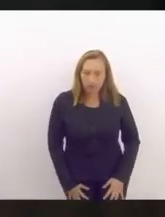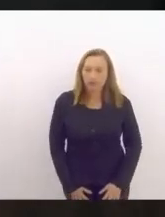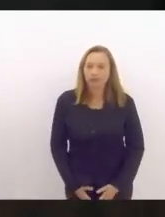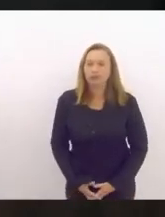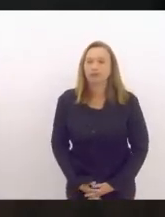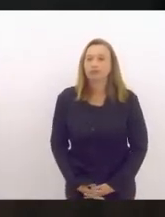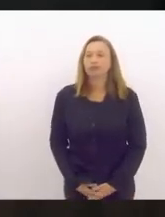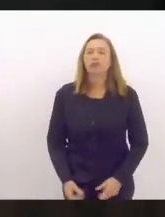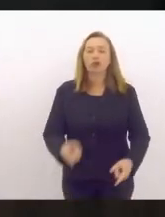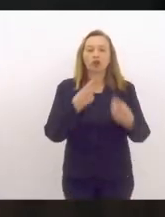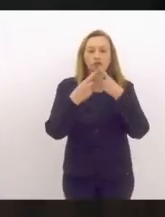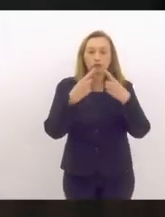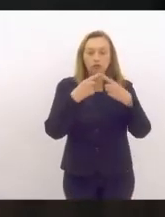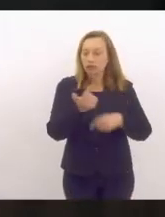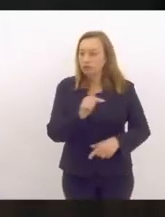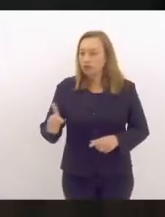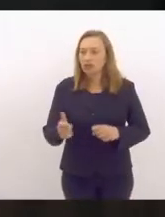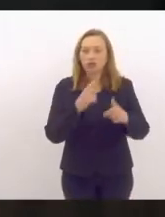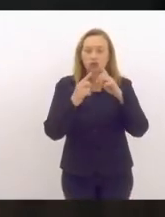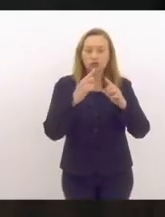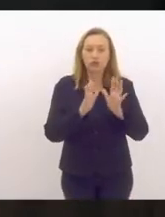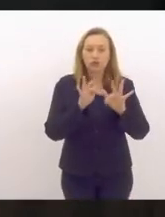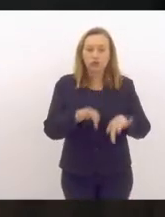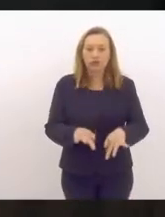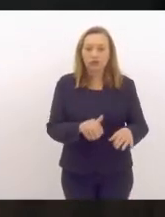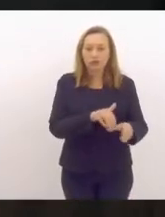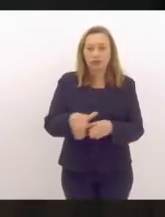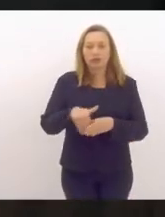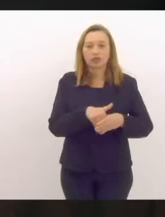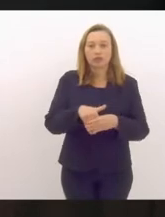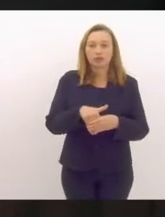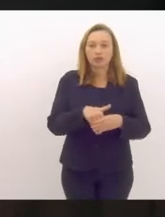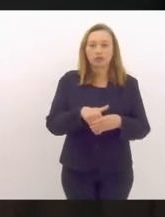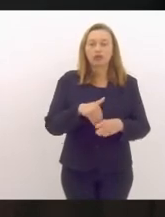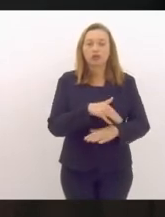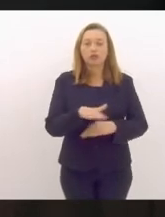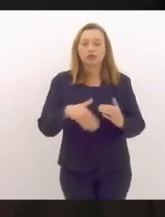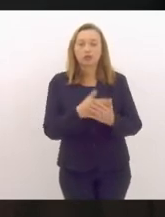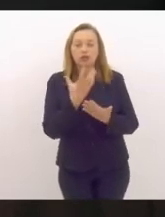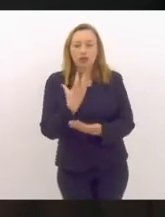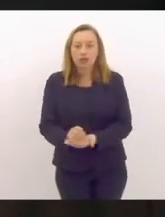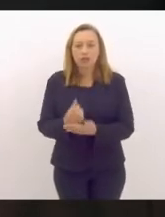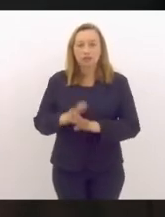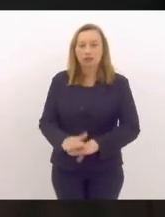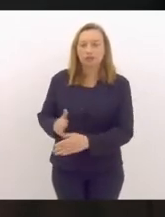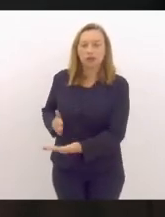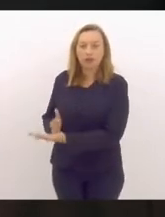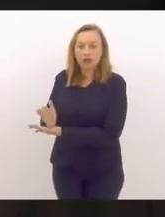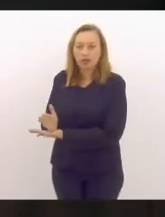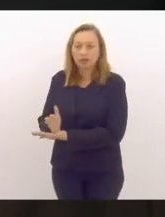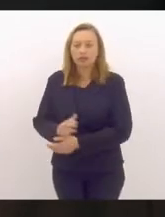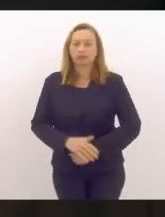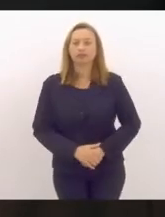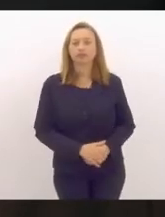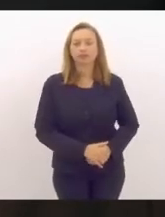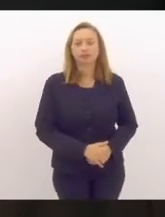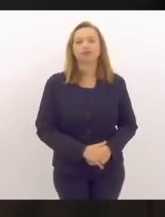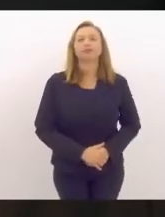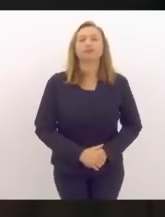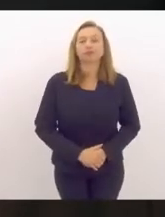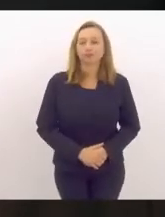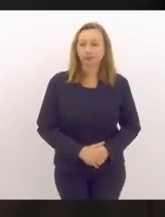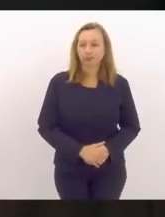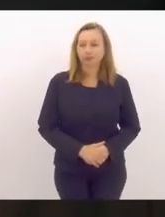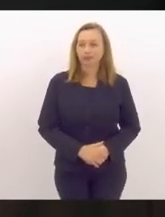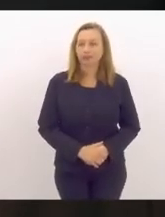providências. Em discussão, não havendo que queira discutir, encerrada a discussão. Em votação, senhores que aprovam, permaneçam como estão. Aprovado, vai autógrafo.